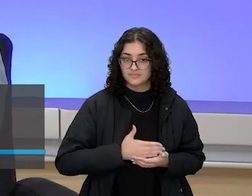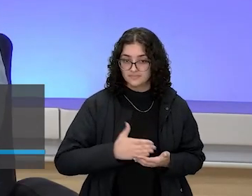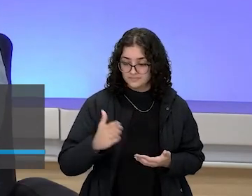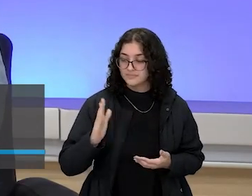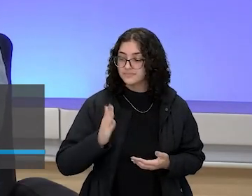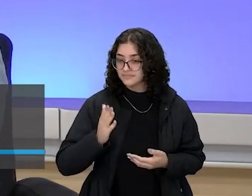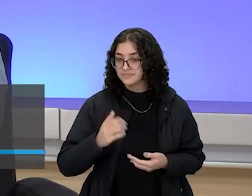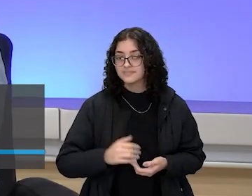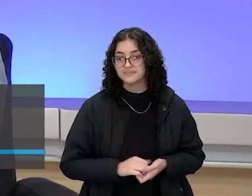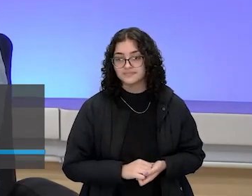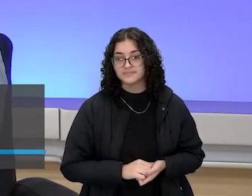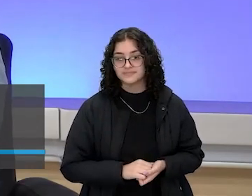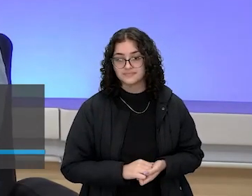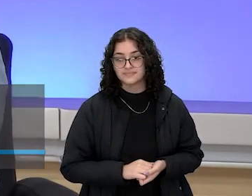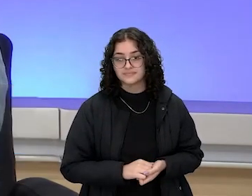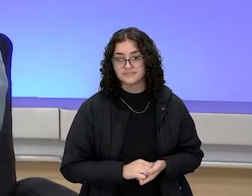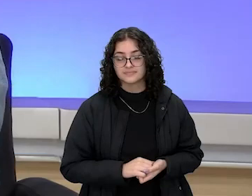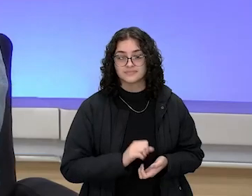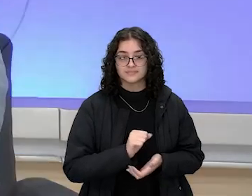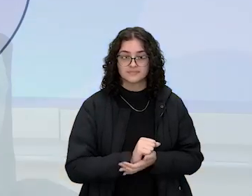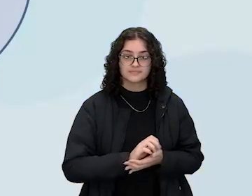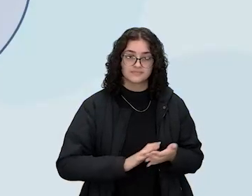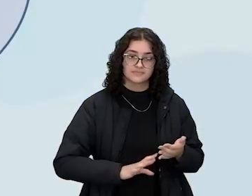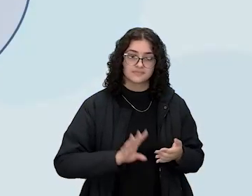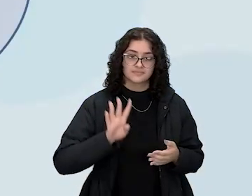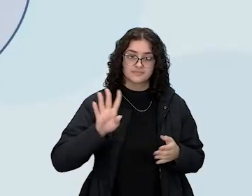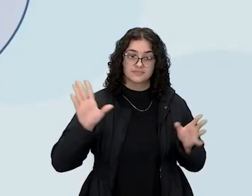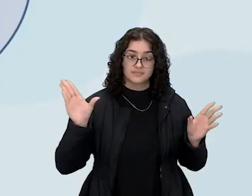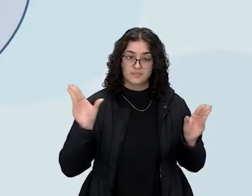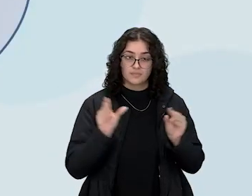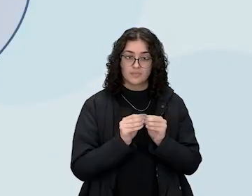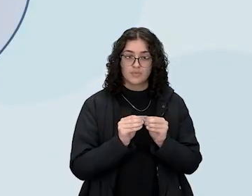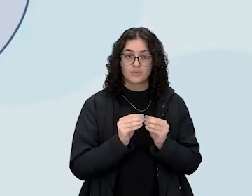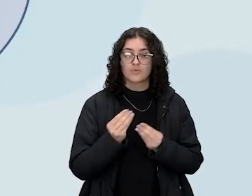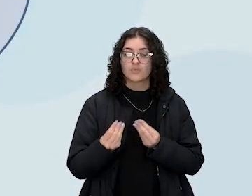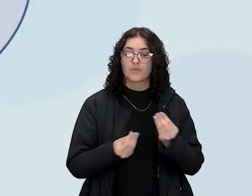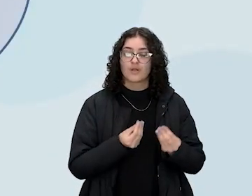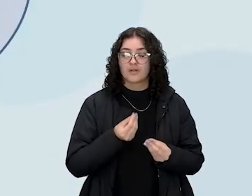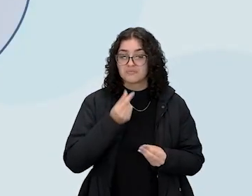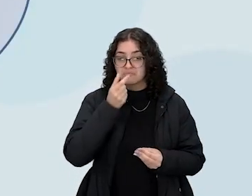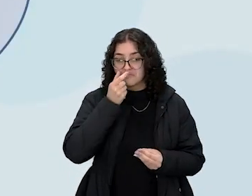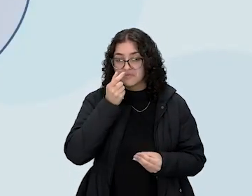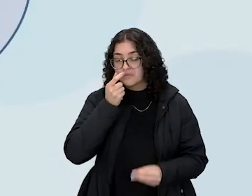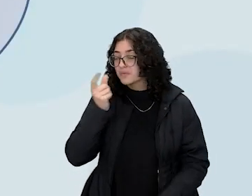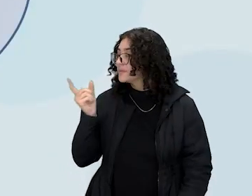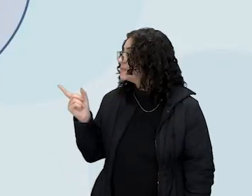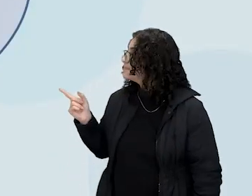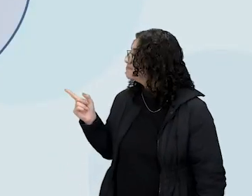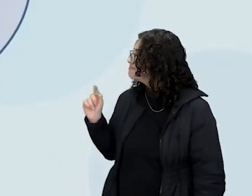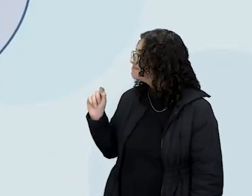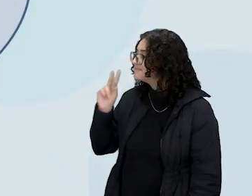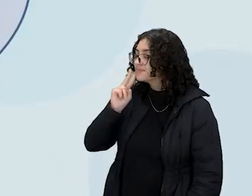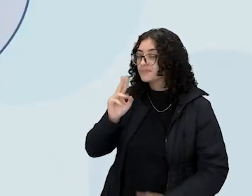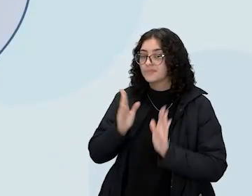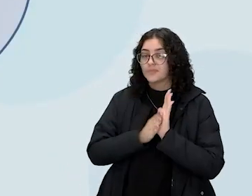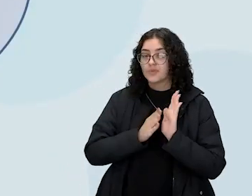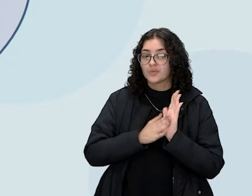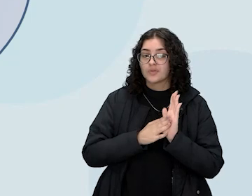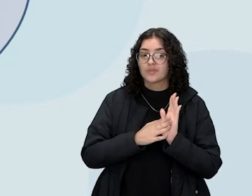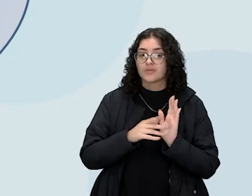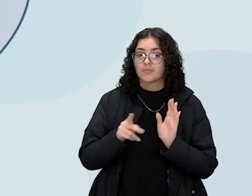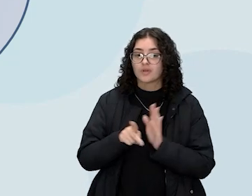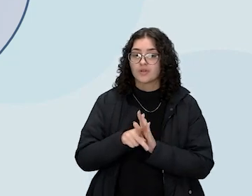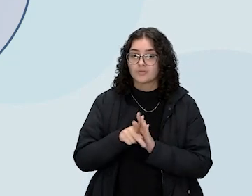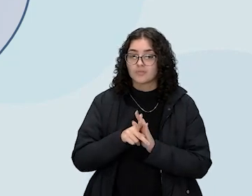Já começou. A atividade 4, sistematização, o que a gente vai ver? Lembrando que nossa proposta era estudar sobre a acidez